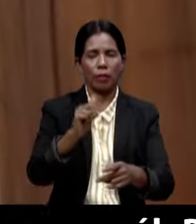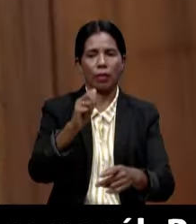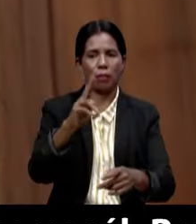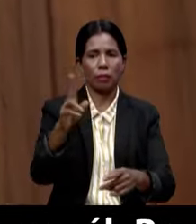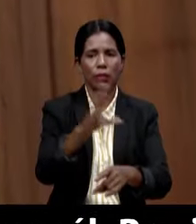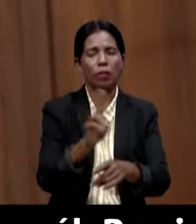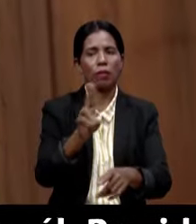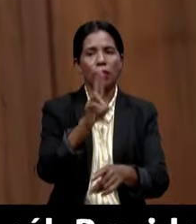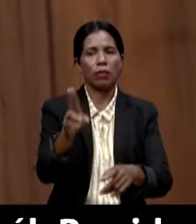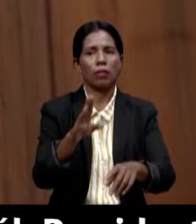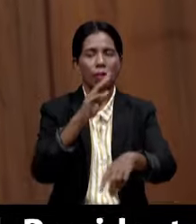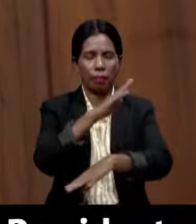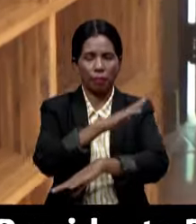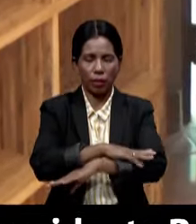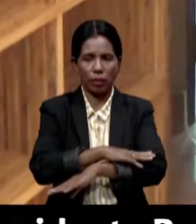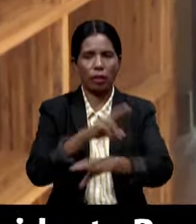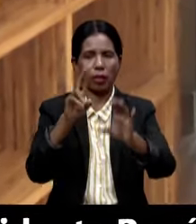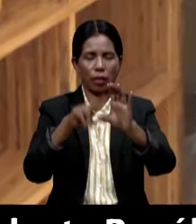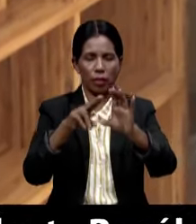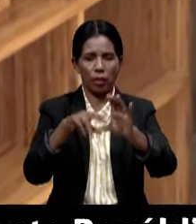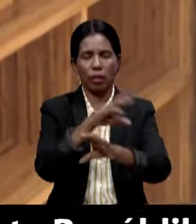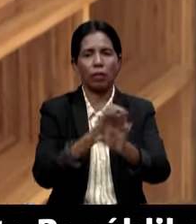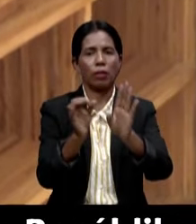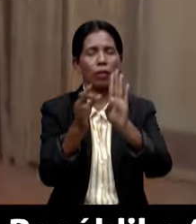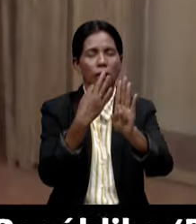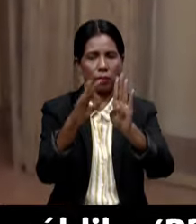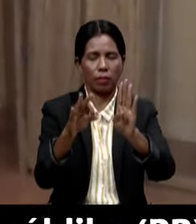a produção na mesa, cadeira, oramatan,